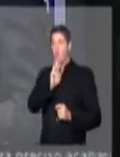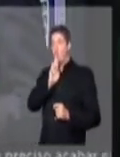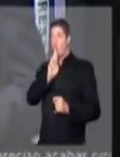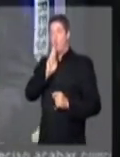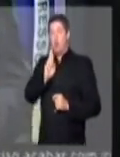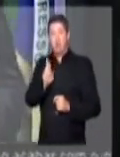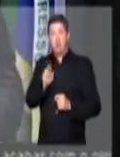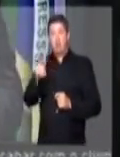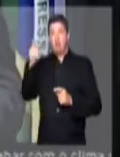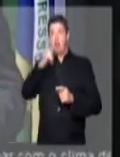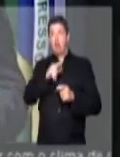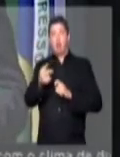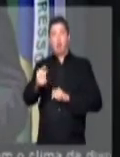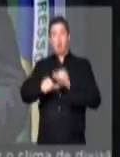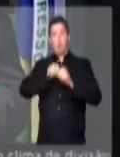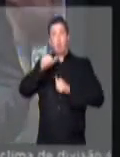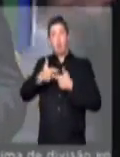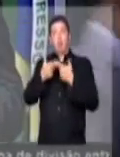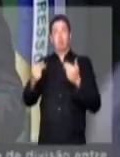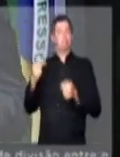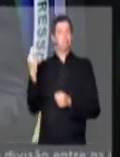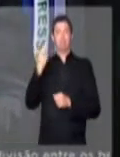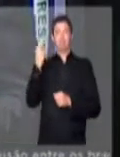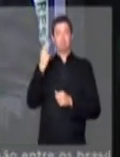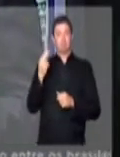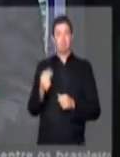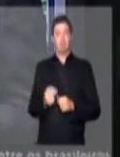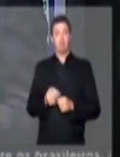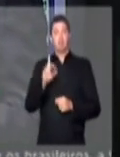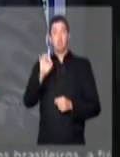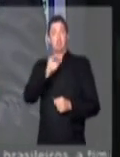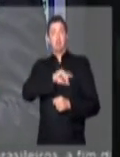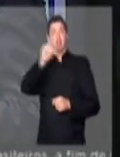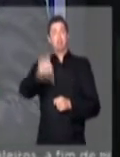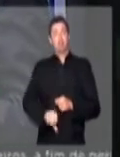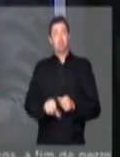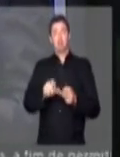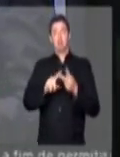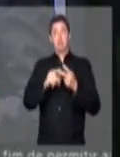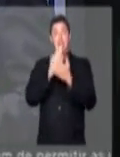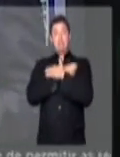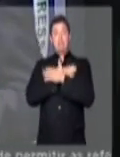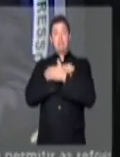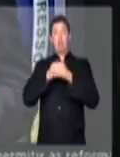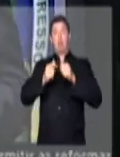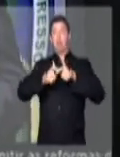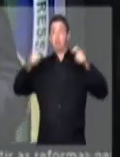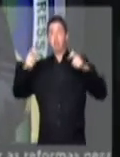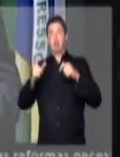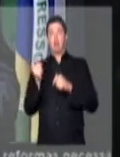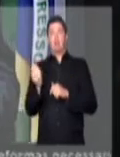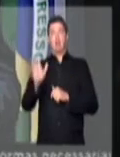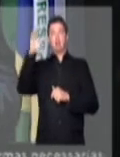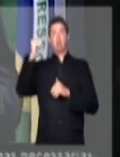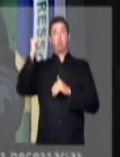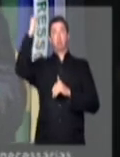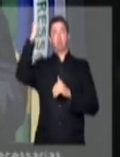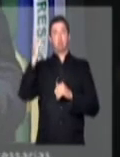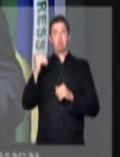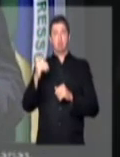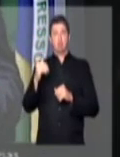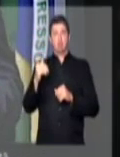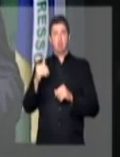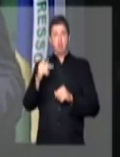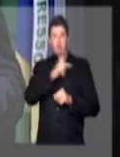resposta e promover mudanças. O que vemos é queda de renda, desemprego e inflação. A presidente não